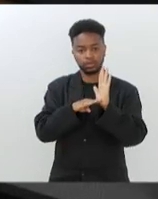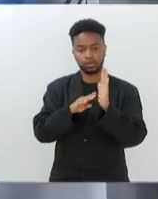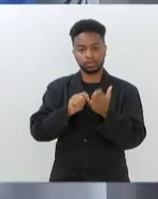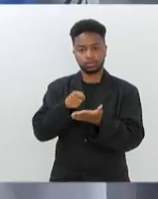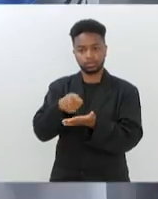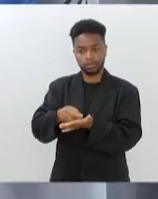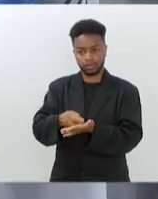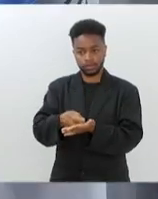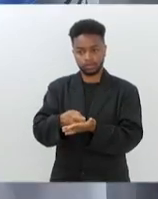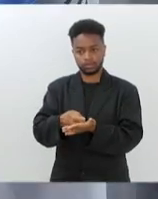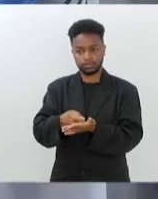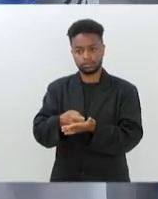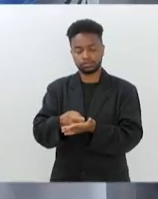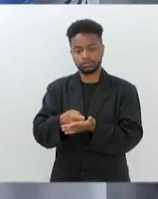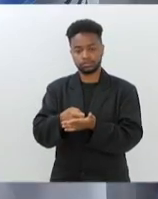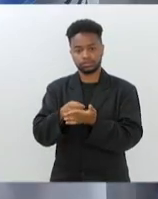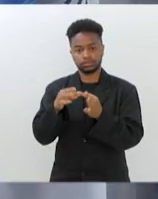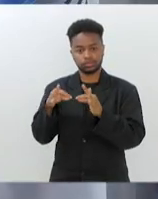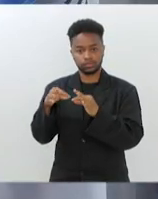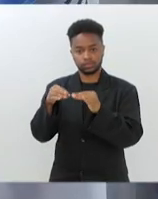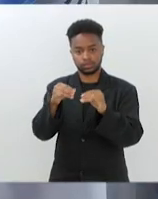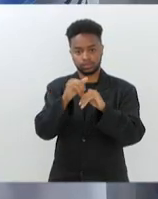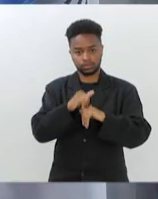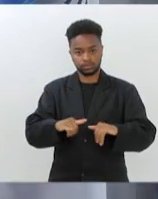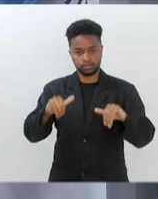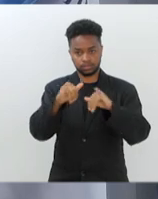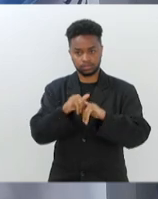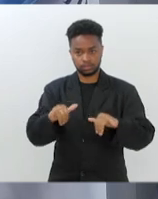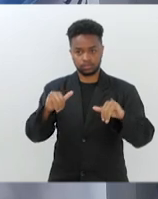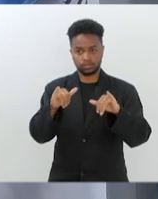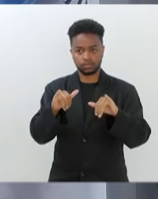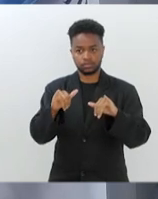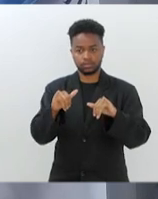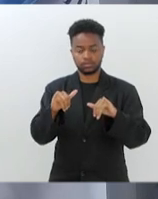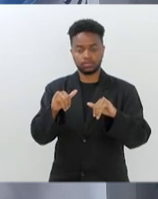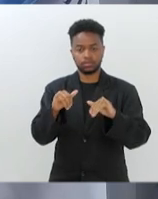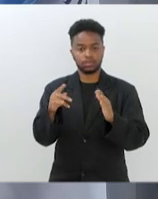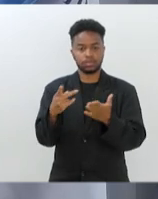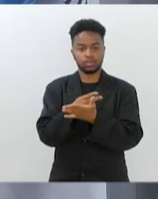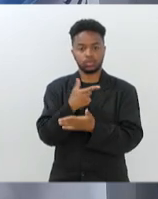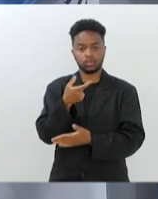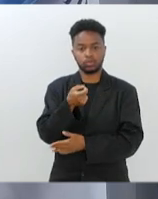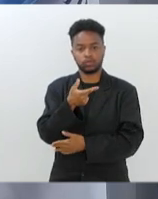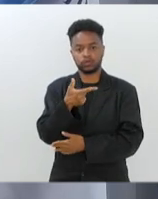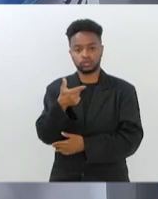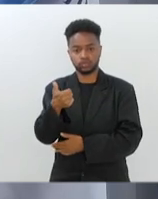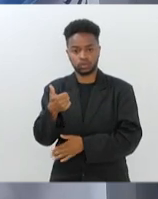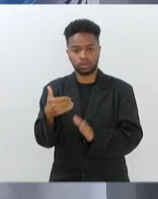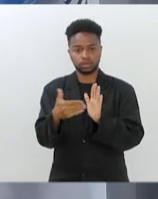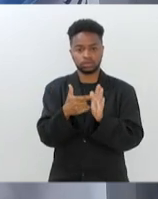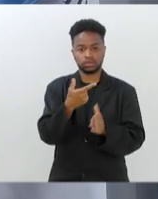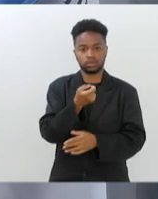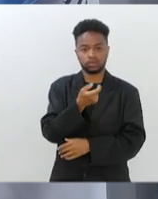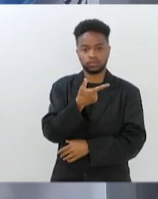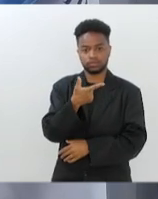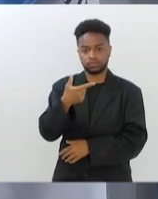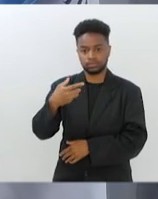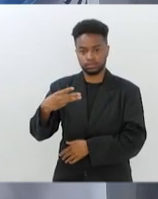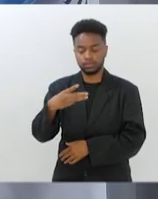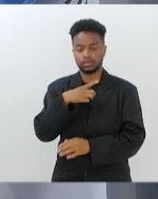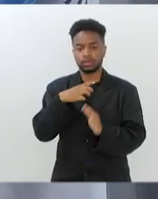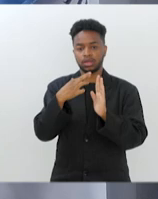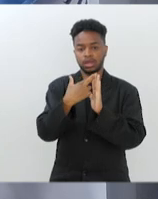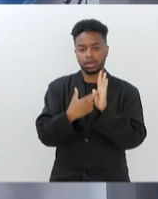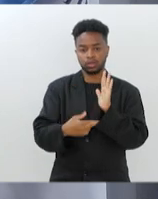pagamento de todas as publicidades feitas em de 21 a 23 né com relatório